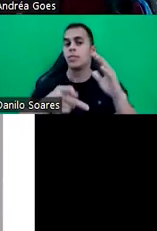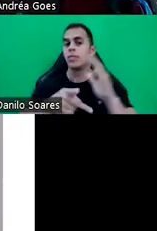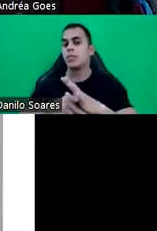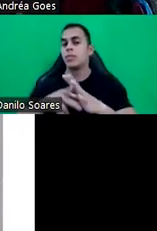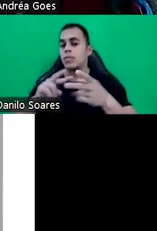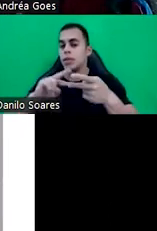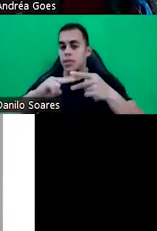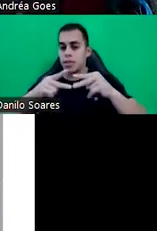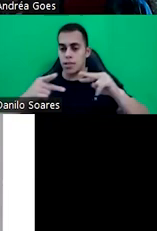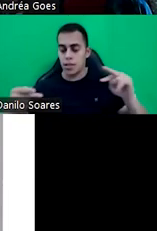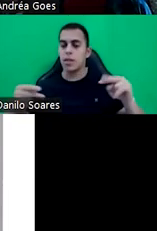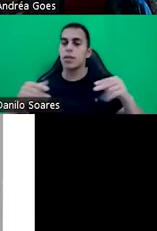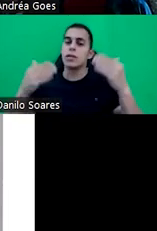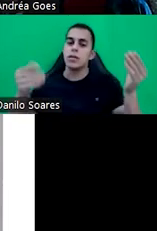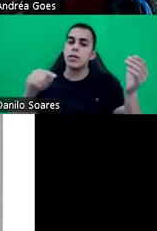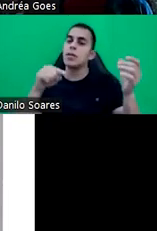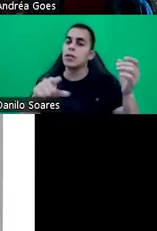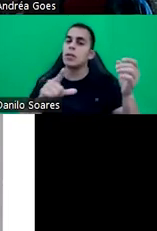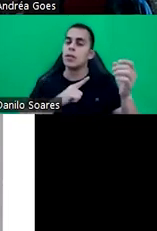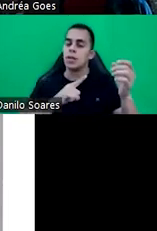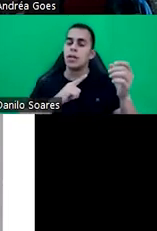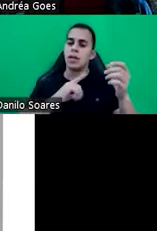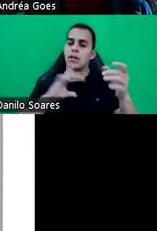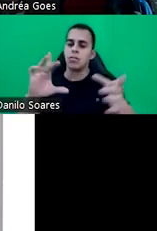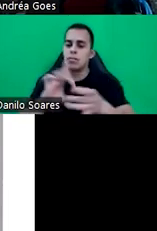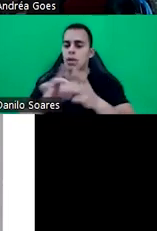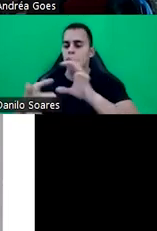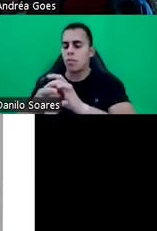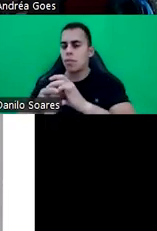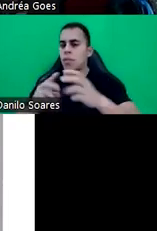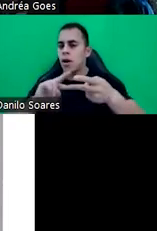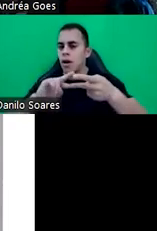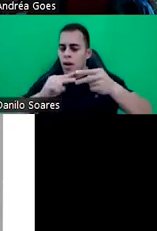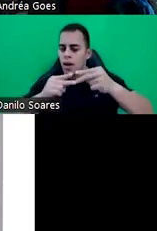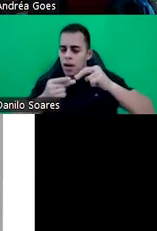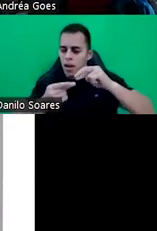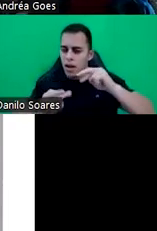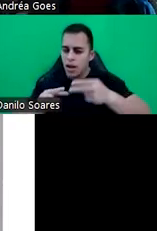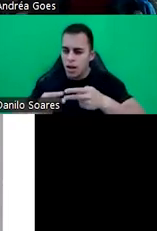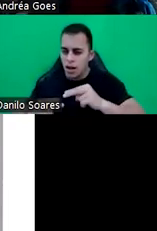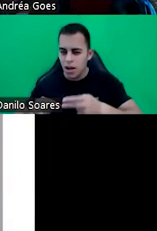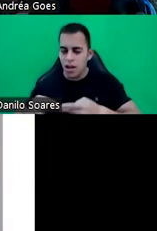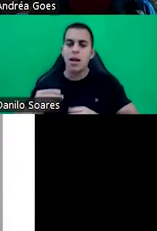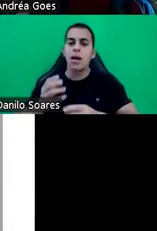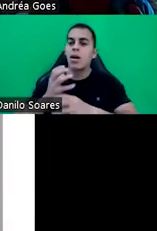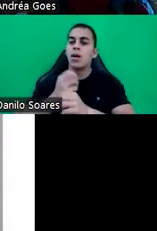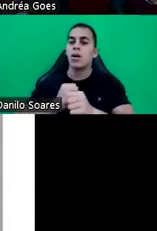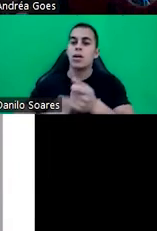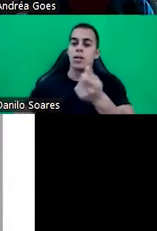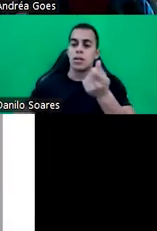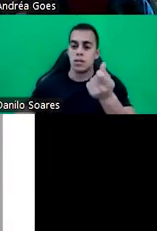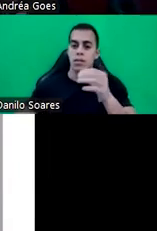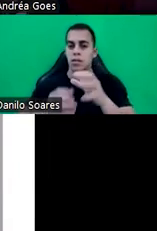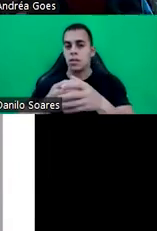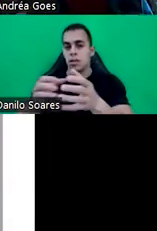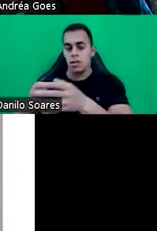DNA. Então, ele se associa às histonas, começa a se enrolar nelas até formar esse grupo de 6, aqui, o